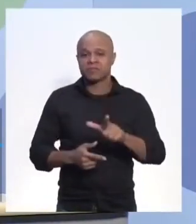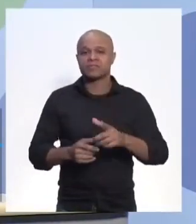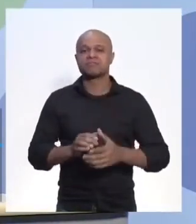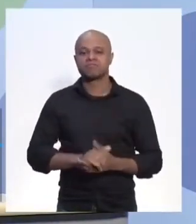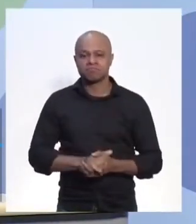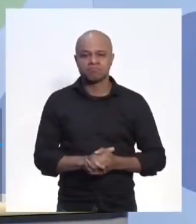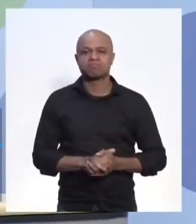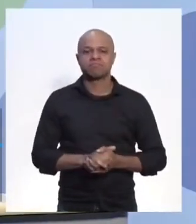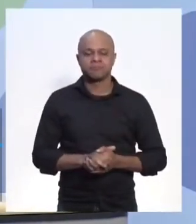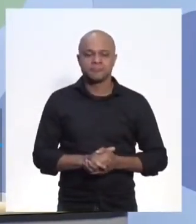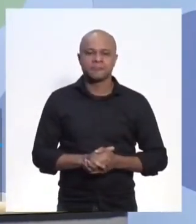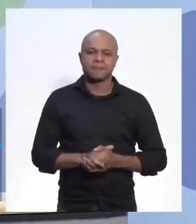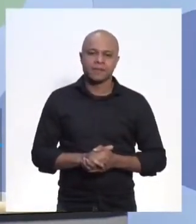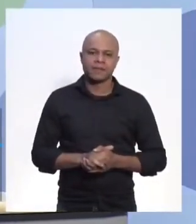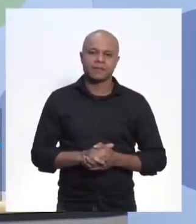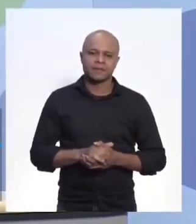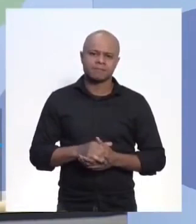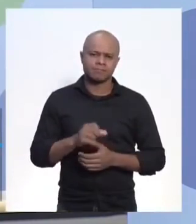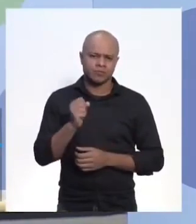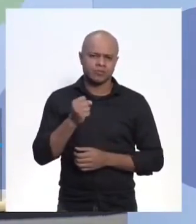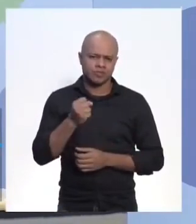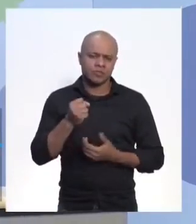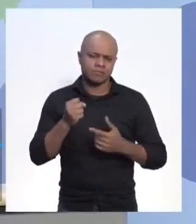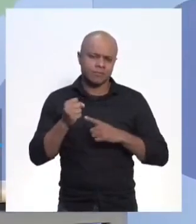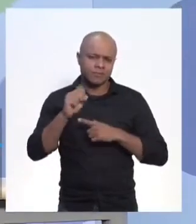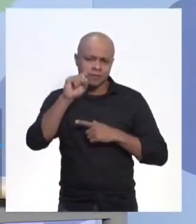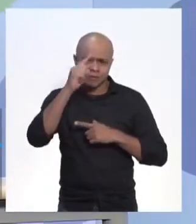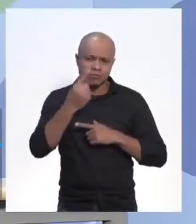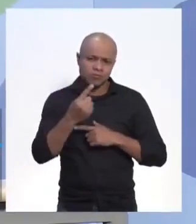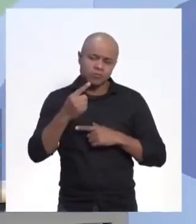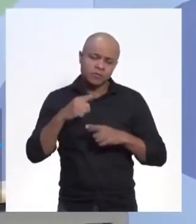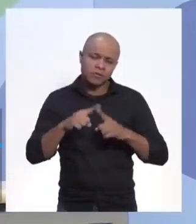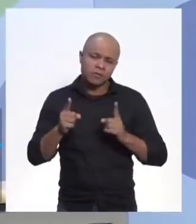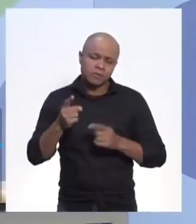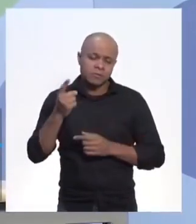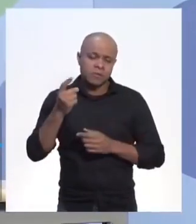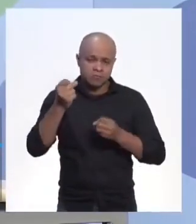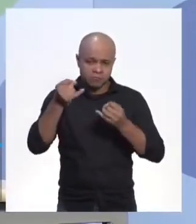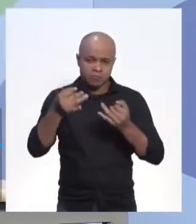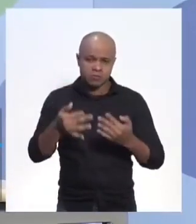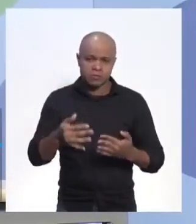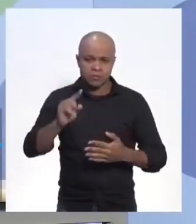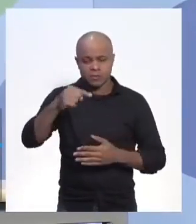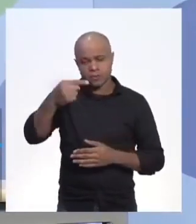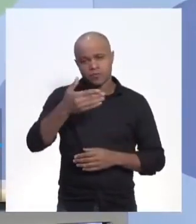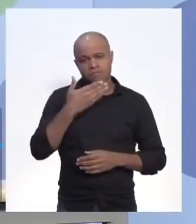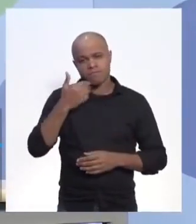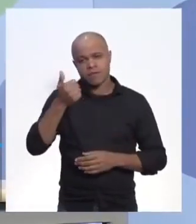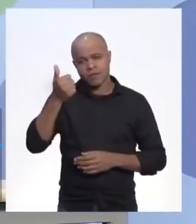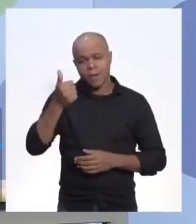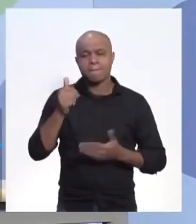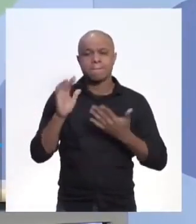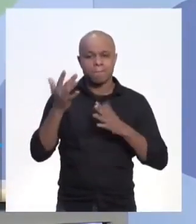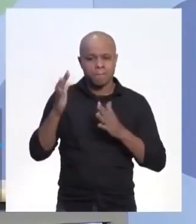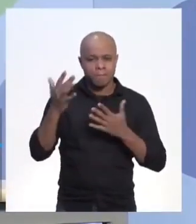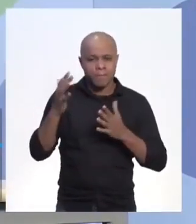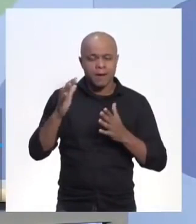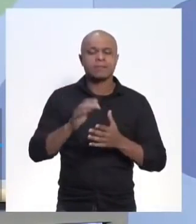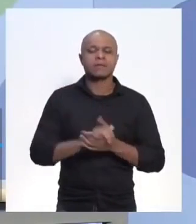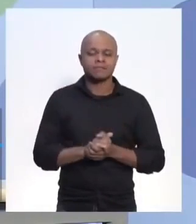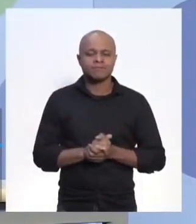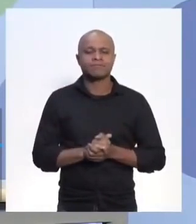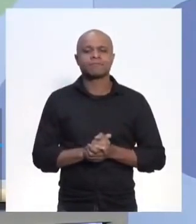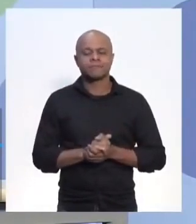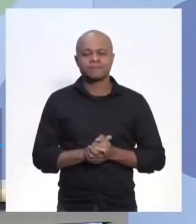gráfico. É claro, alguns ainda estão com dúvidas, né? Mas nós vamos explicar depois. Bom, vamos então parabenizar esses alunos.